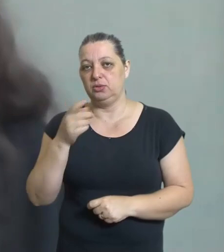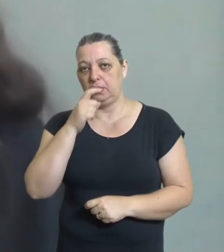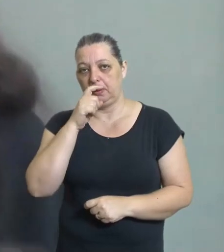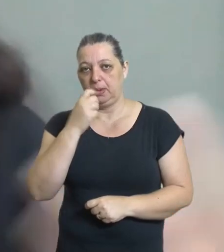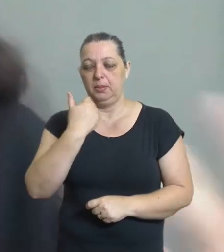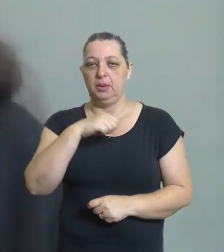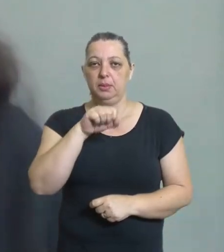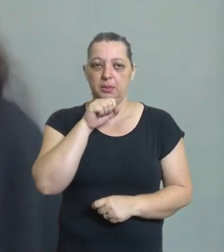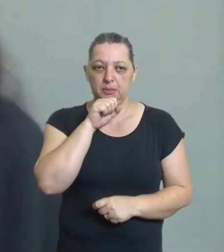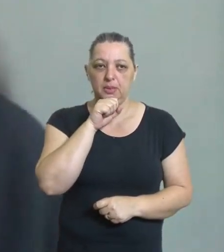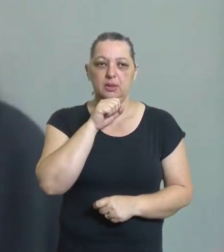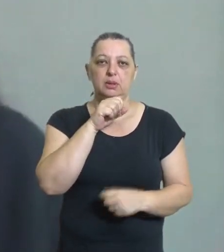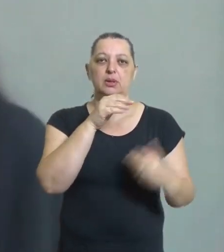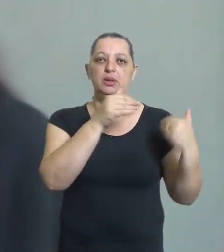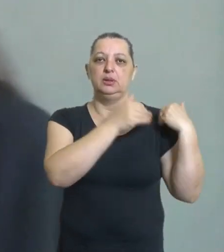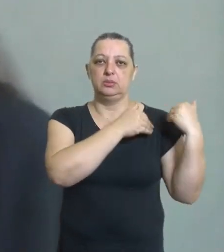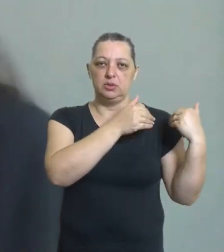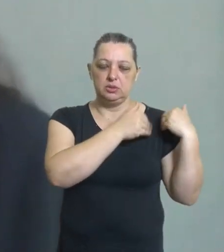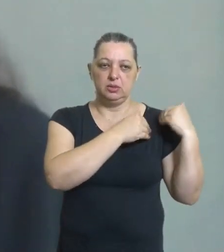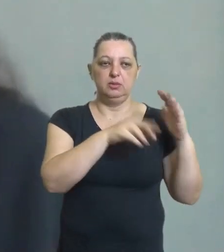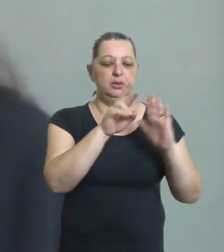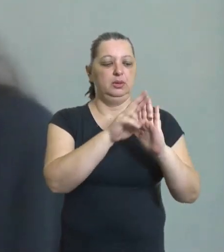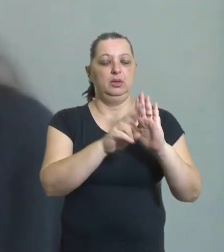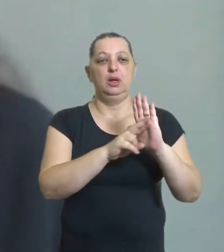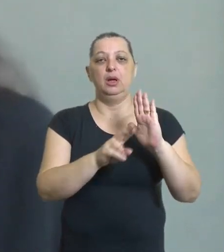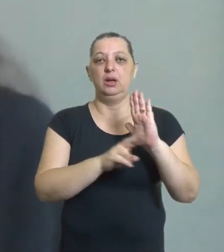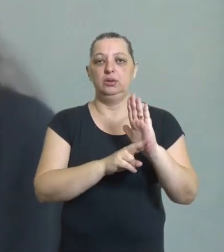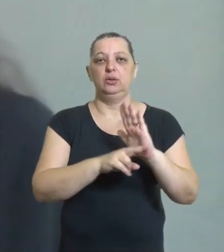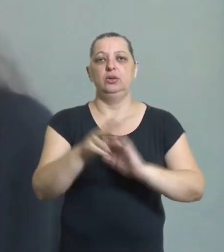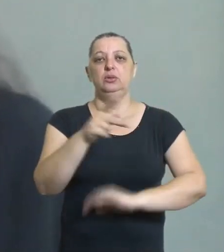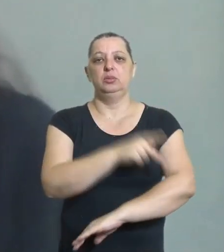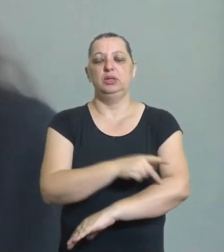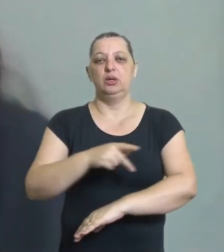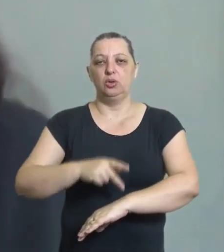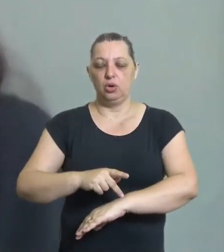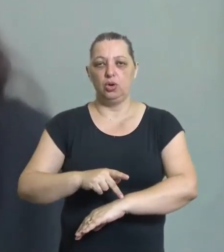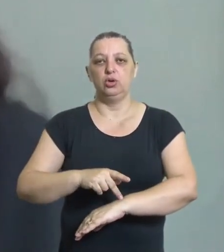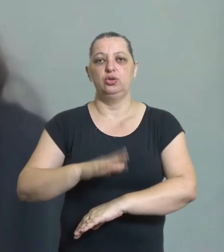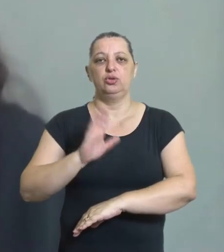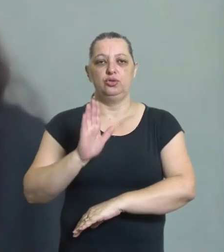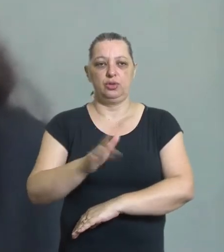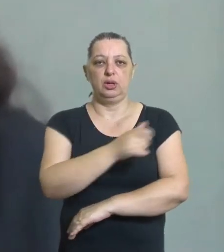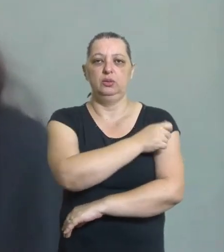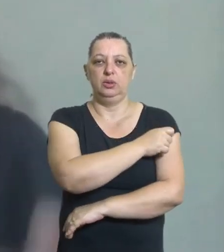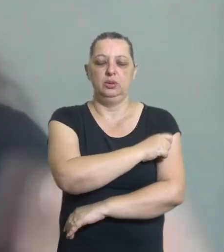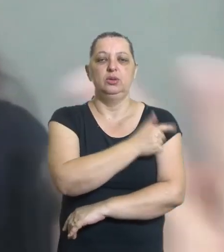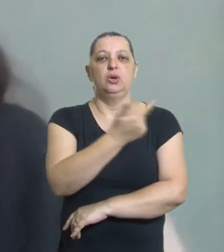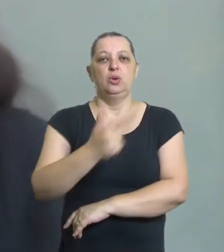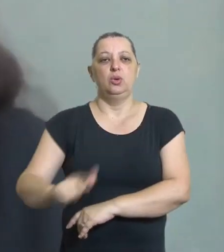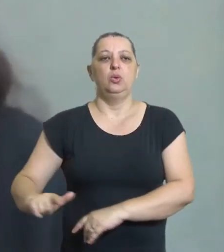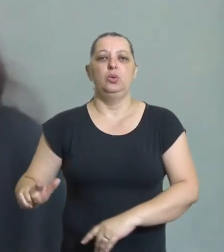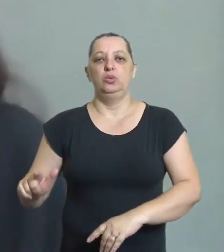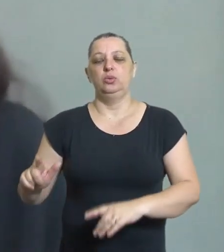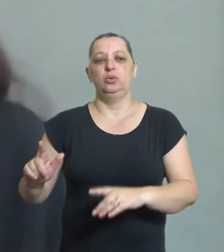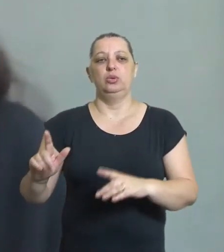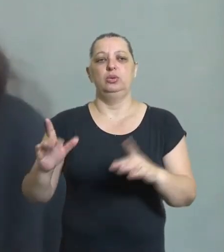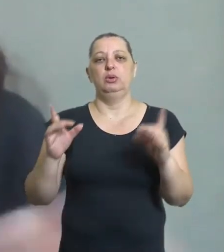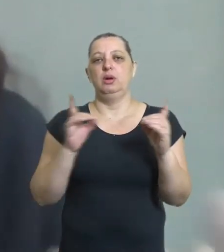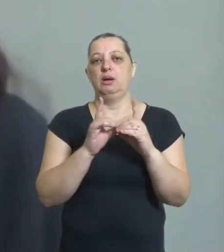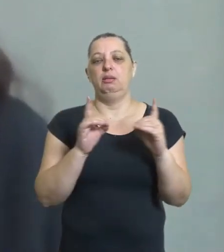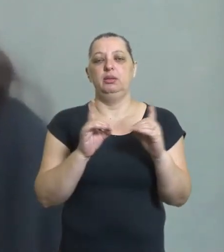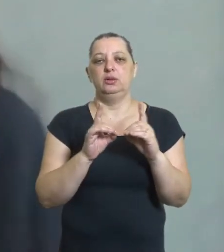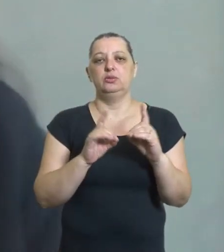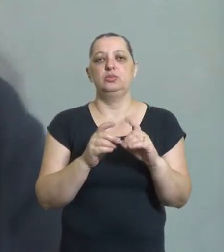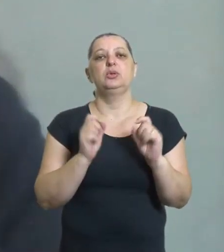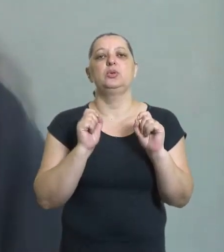responsáveis tragam os relatórios pedagógicos deste aluno. Então, esse aluno ele já passou por outros atendimentos, que atendimentos que ele